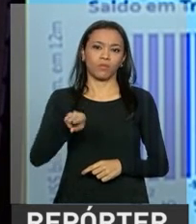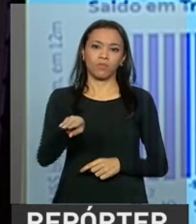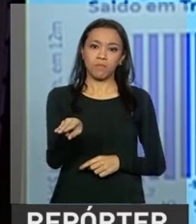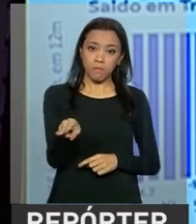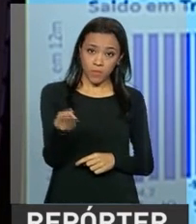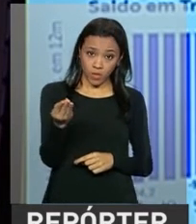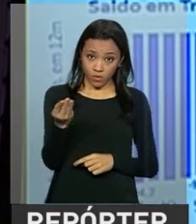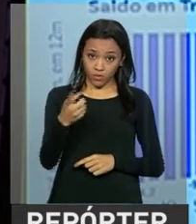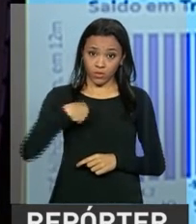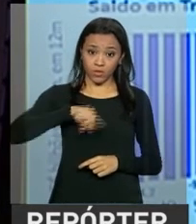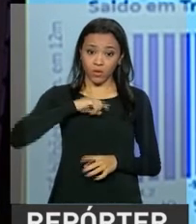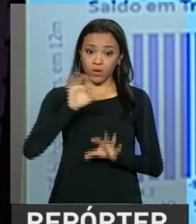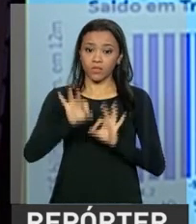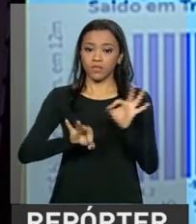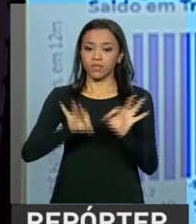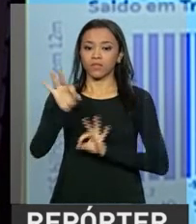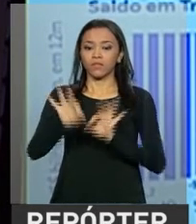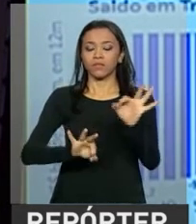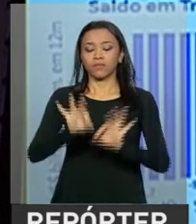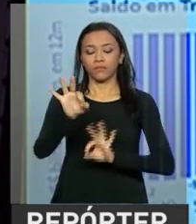projeção